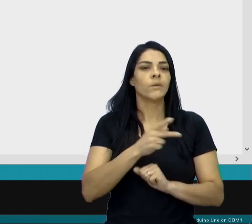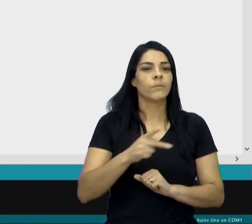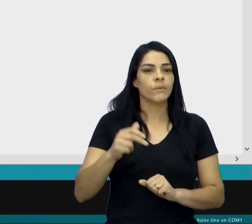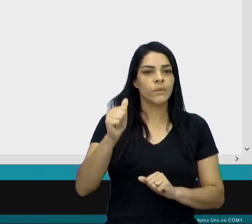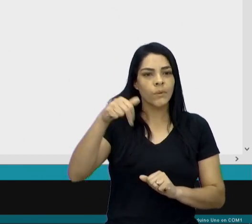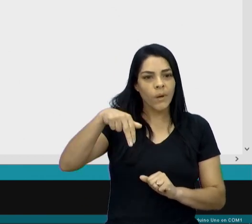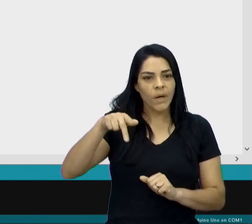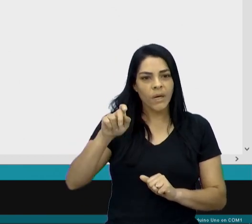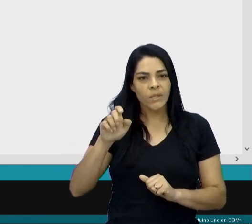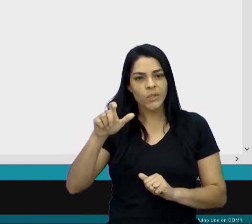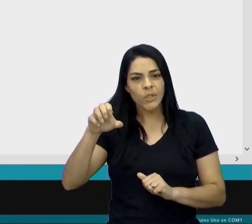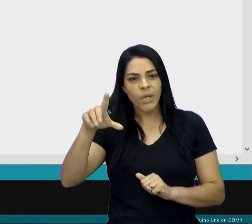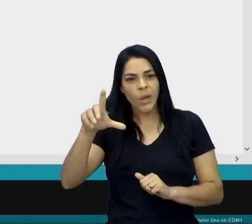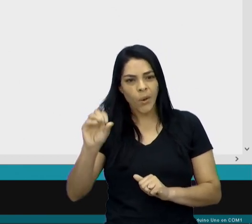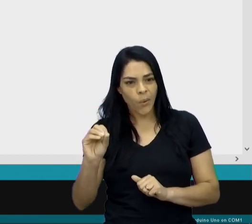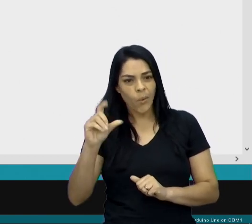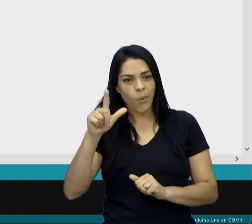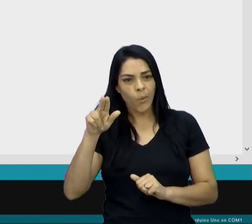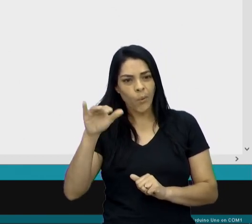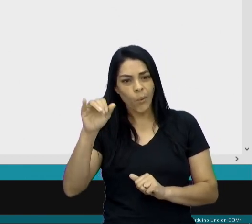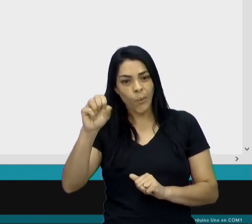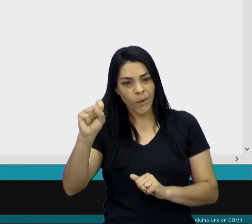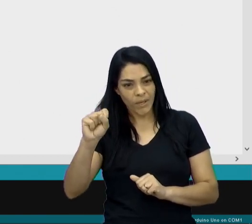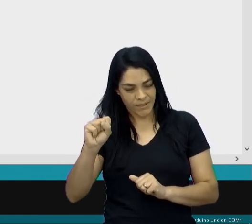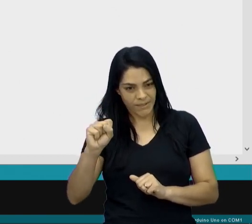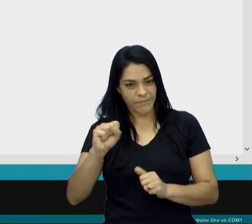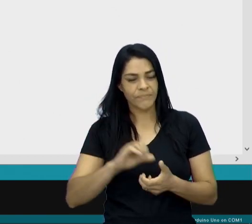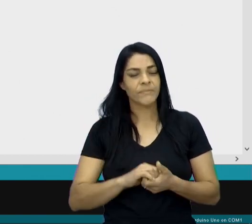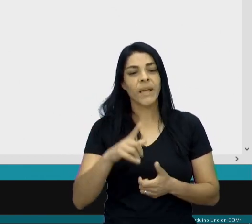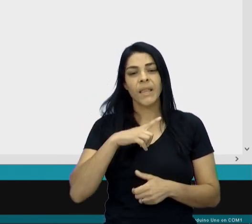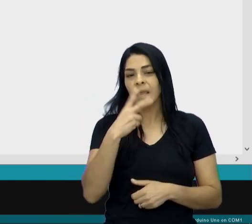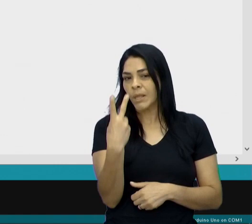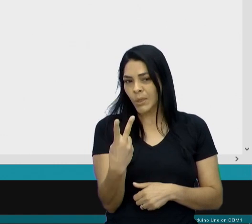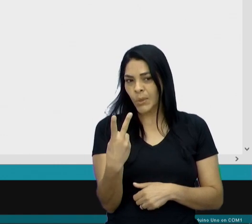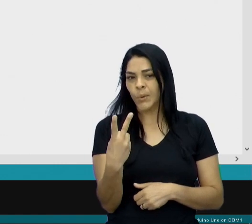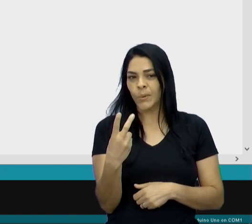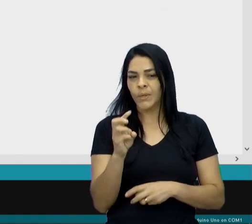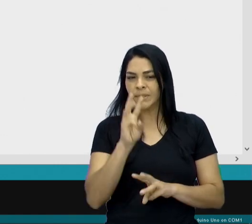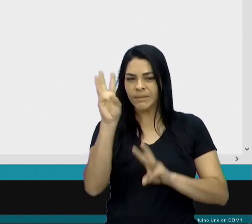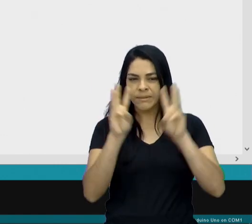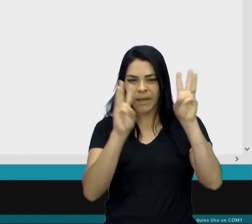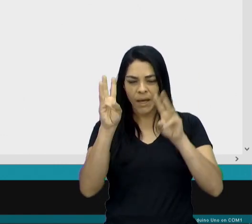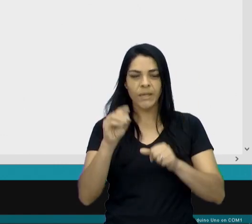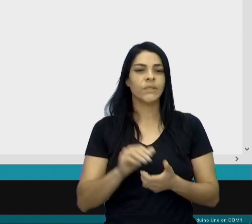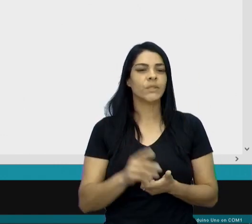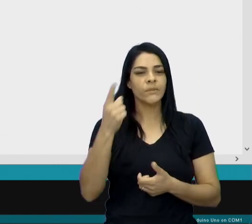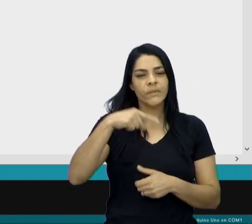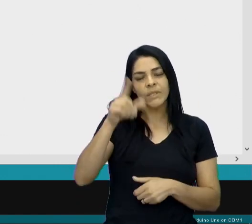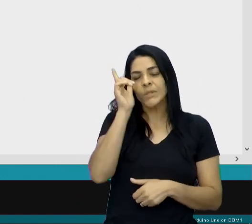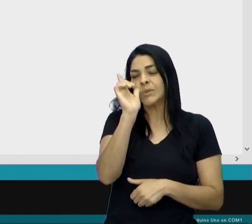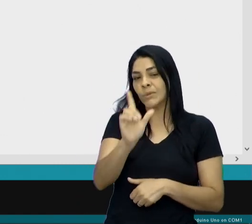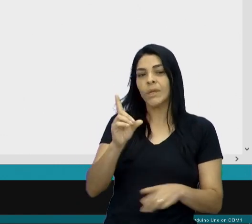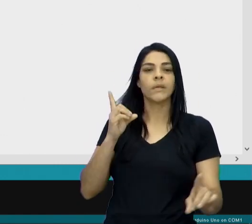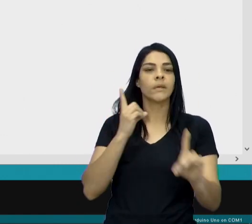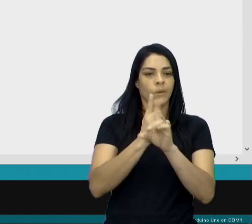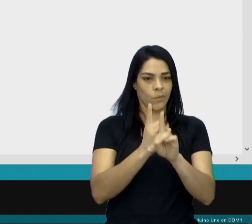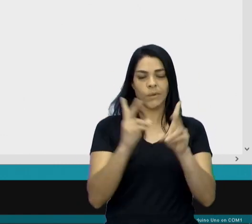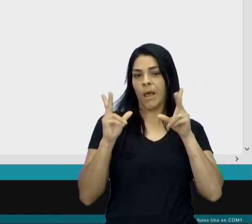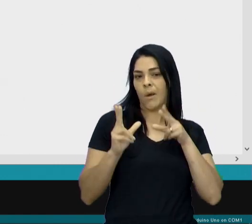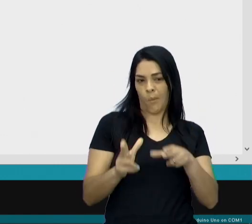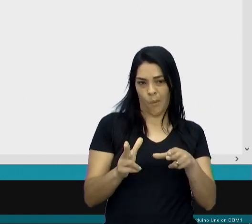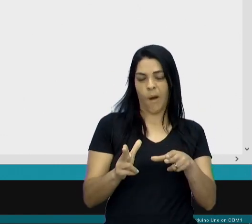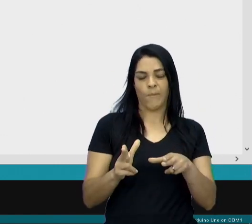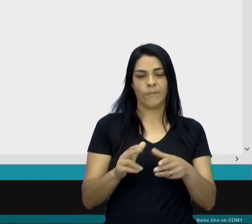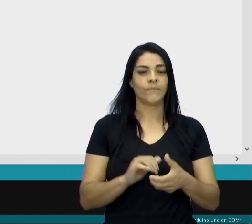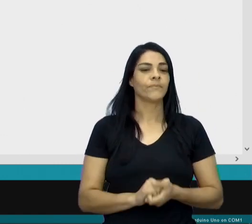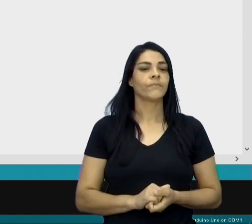que ele também já fez uma adaptação. Aqui tem dois sites onde vocês podem encontrar uma programação parecida com essa. Esta que eu